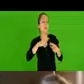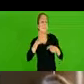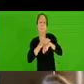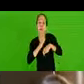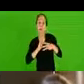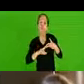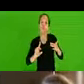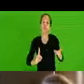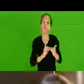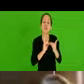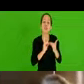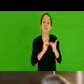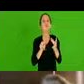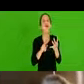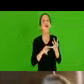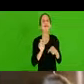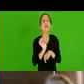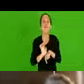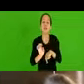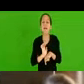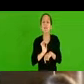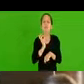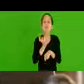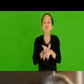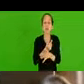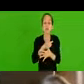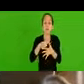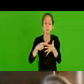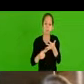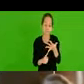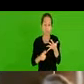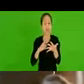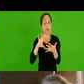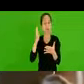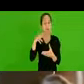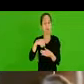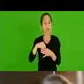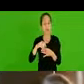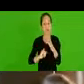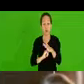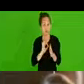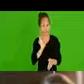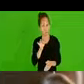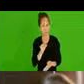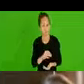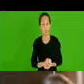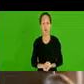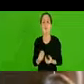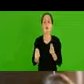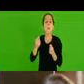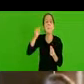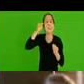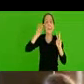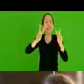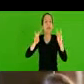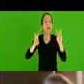estágio, numa dada disciplina, um acontecimento para a própria instituição, como pensar sobre